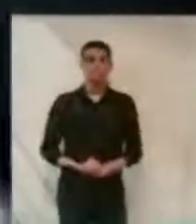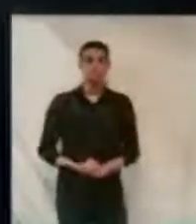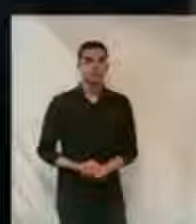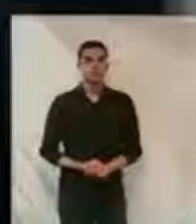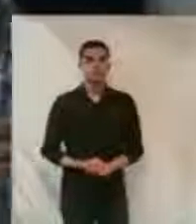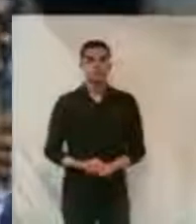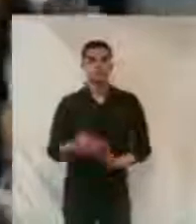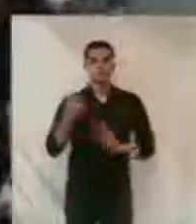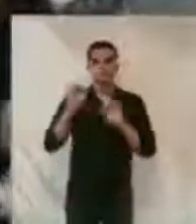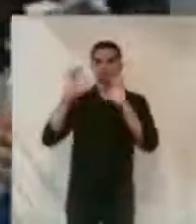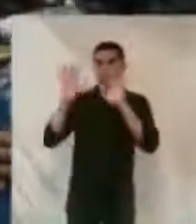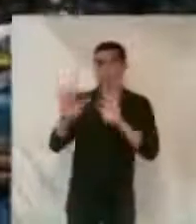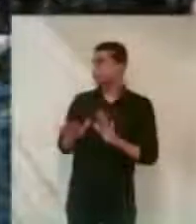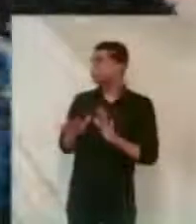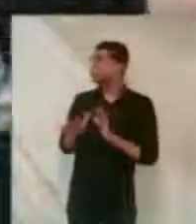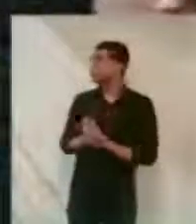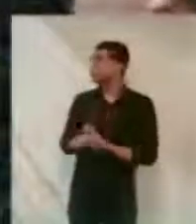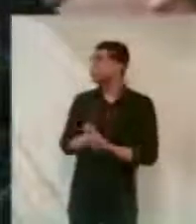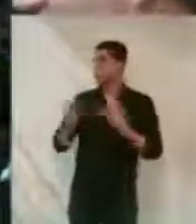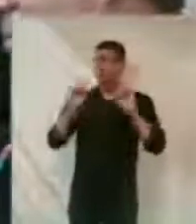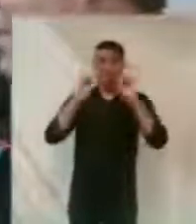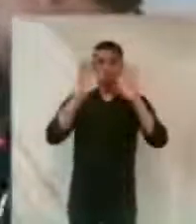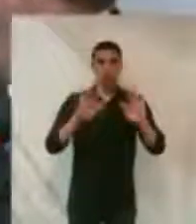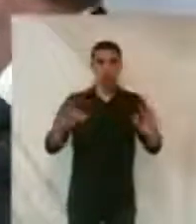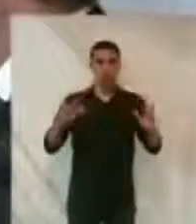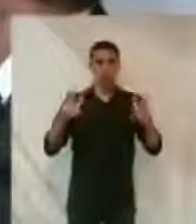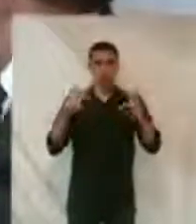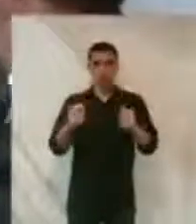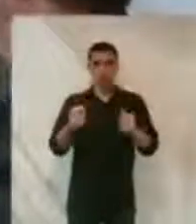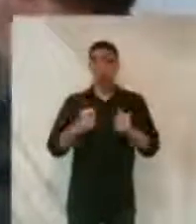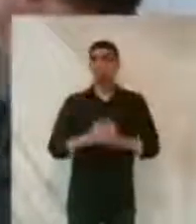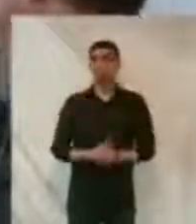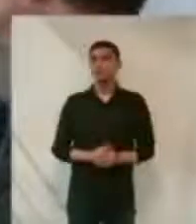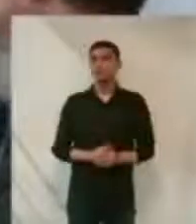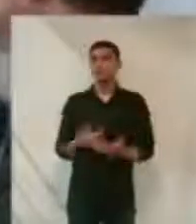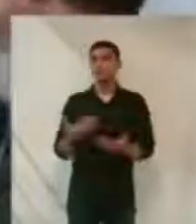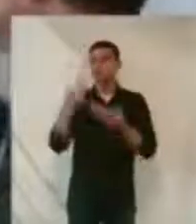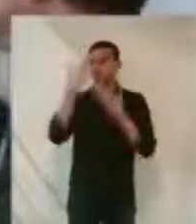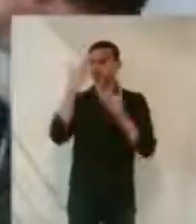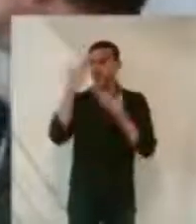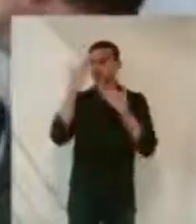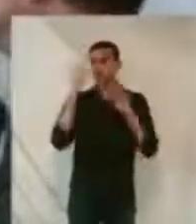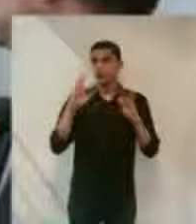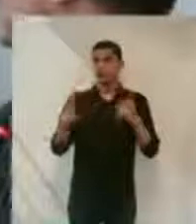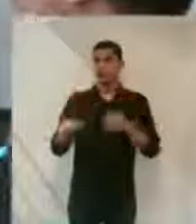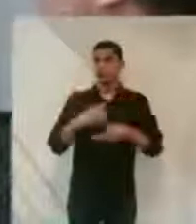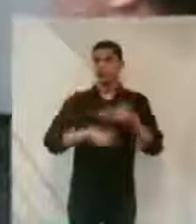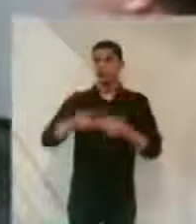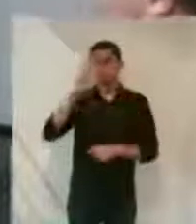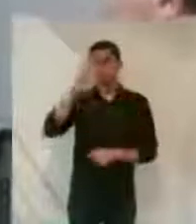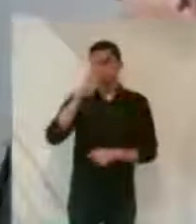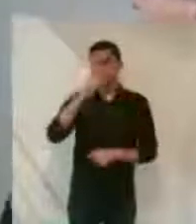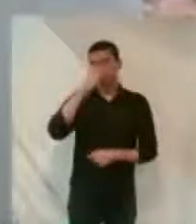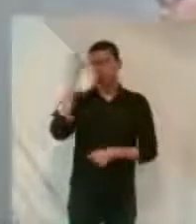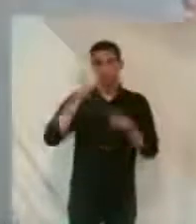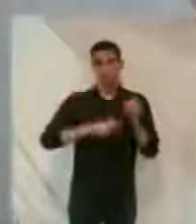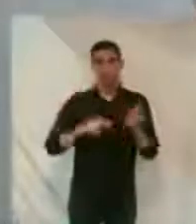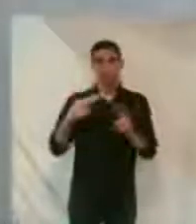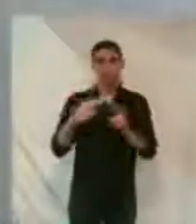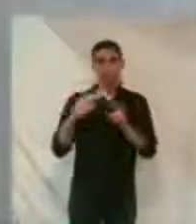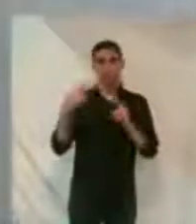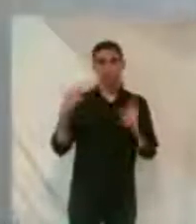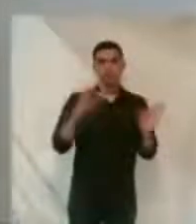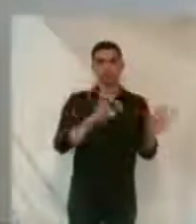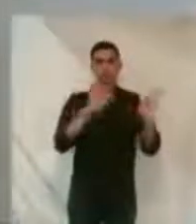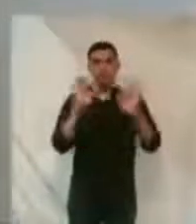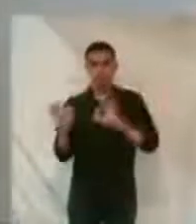Deus a abençoe e a todos vocês. Então, agradeço a participação de todos, em especial os que estão nos ouvindo